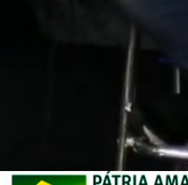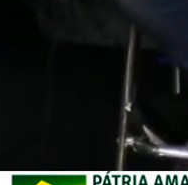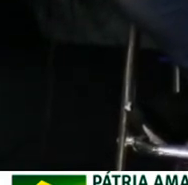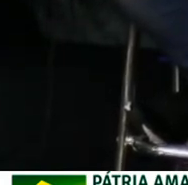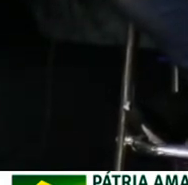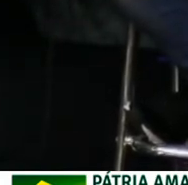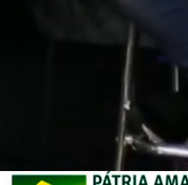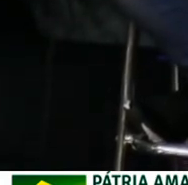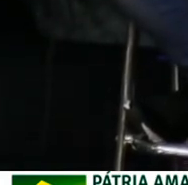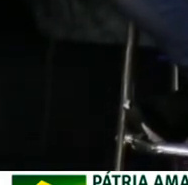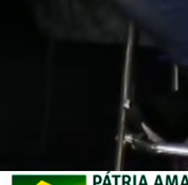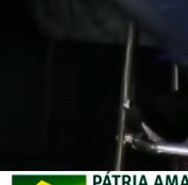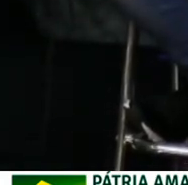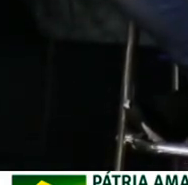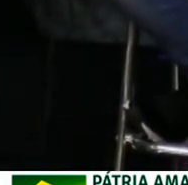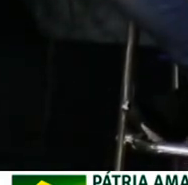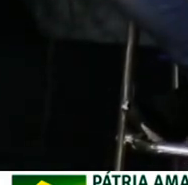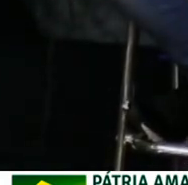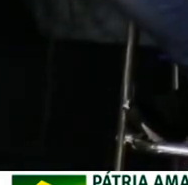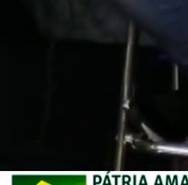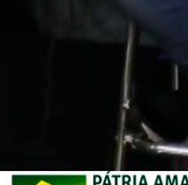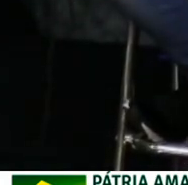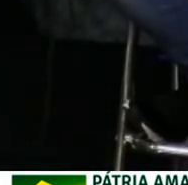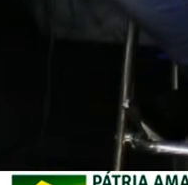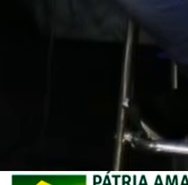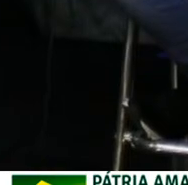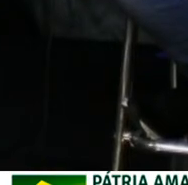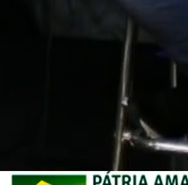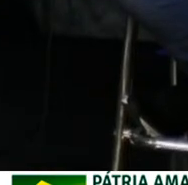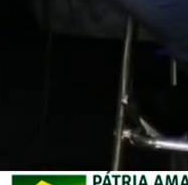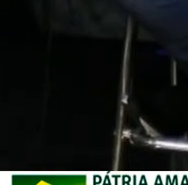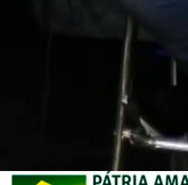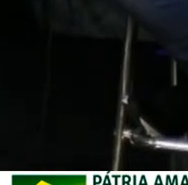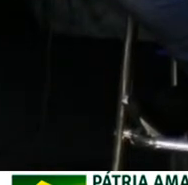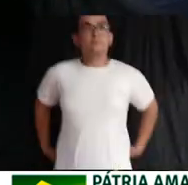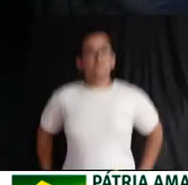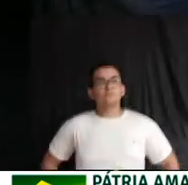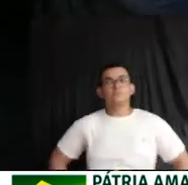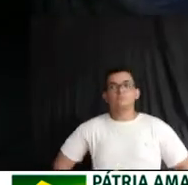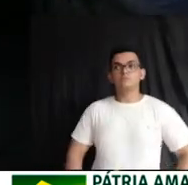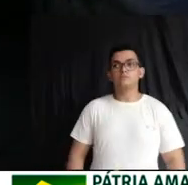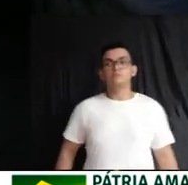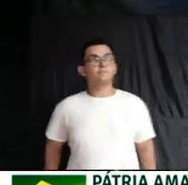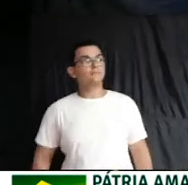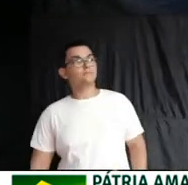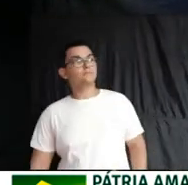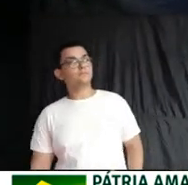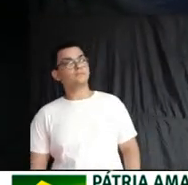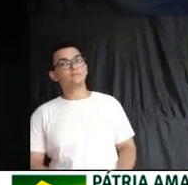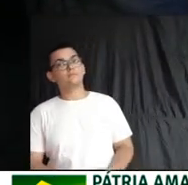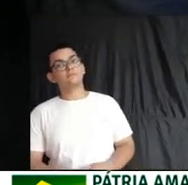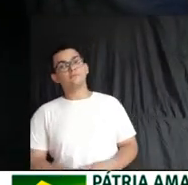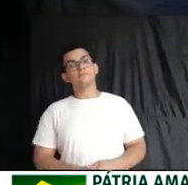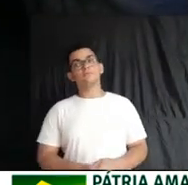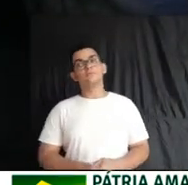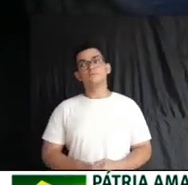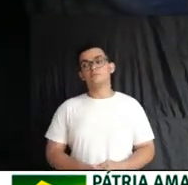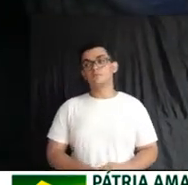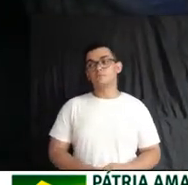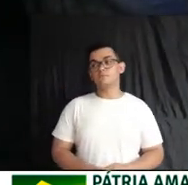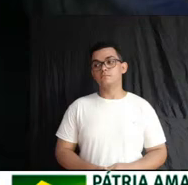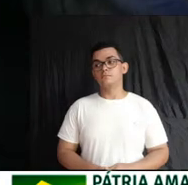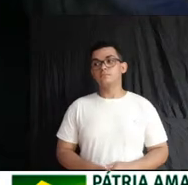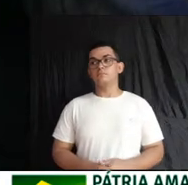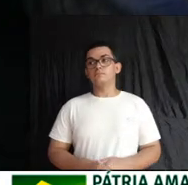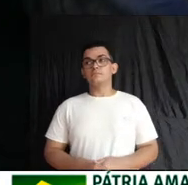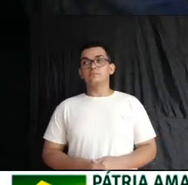assim como tudo, a mãe nina uma criança com música. Acalma uma criança